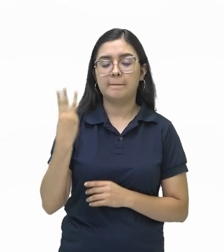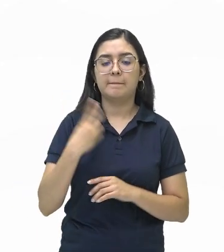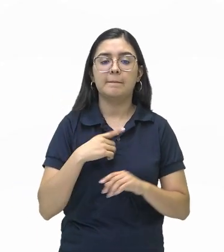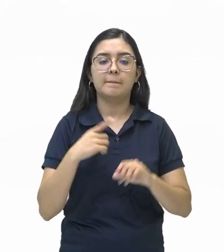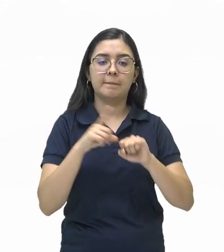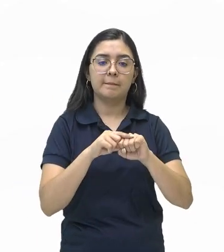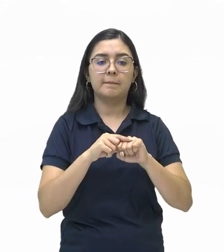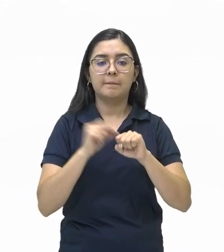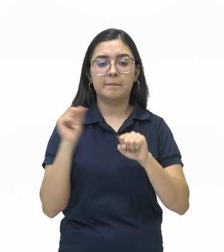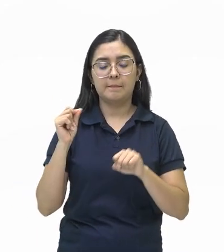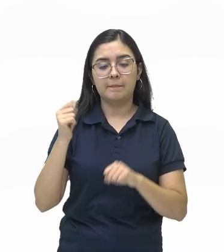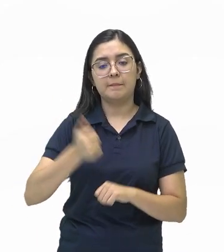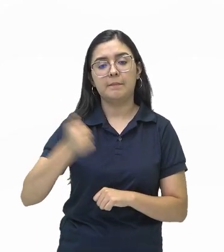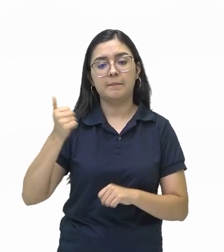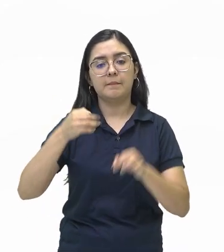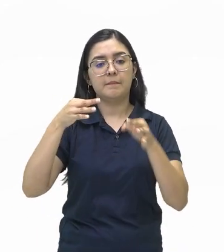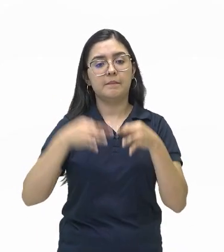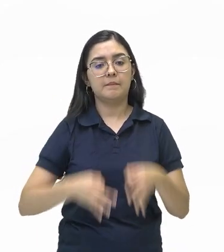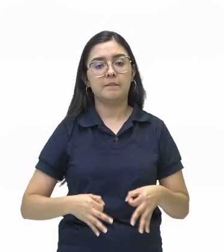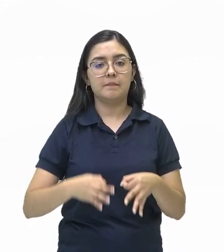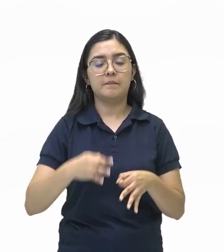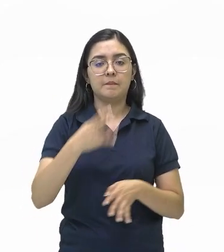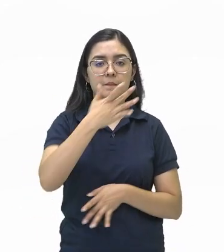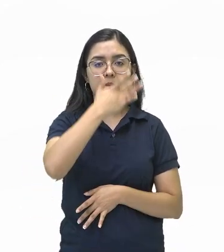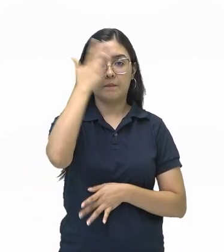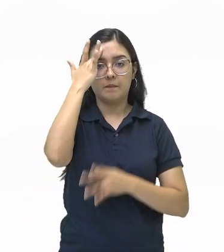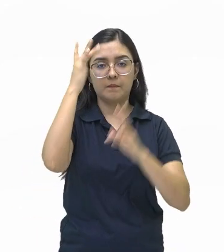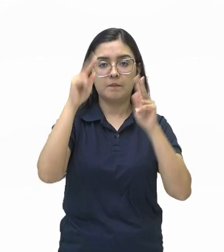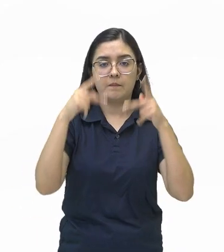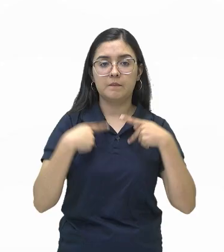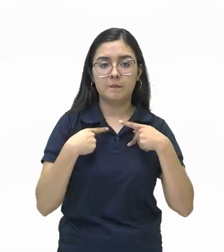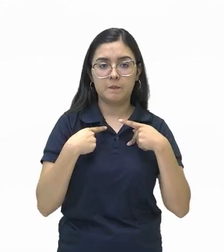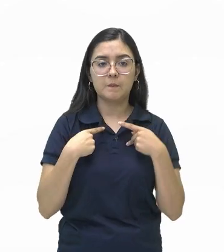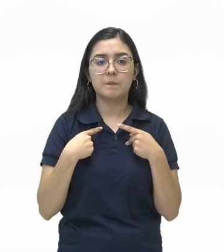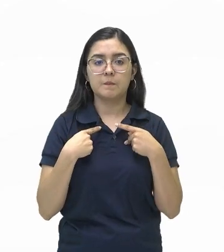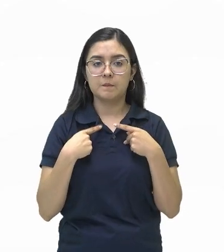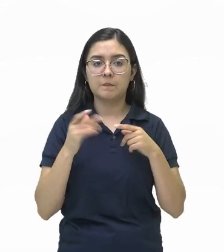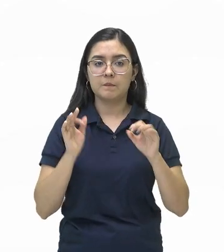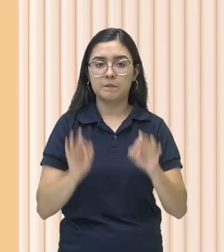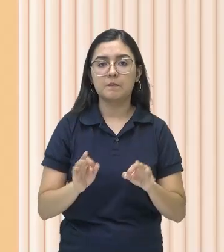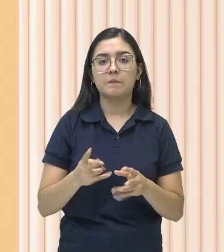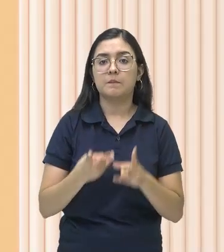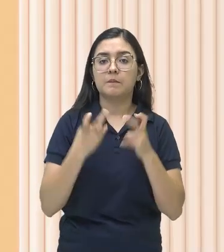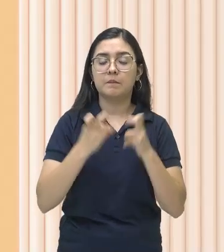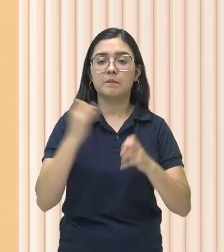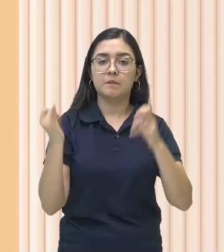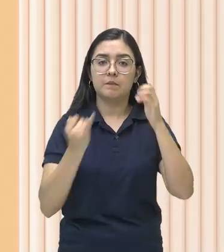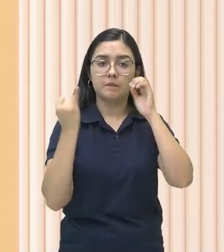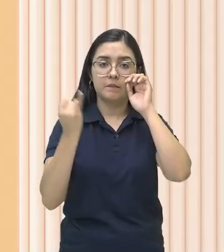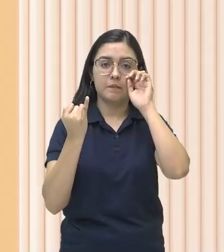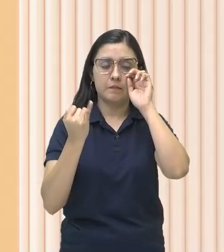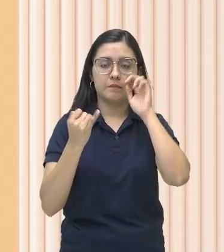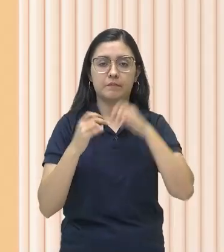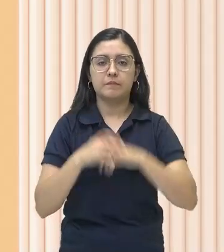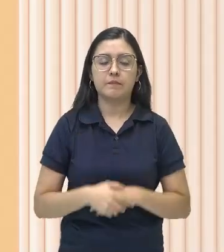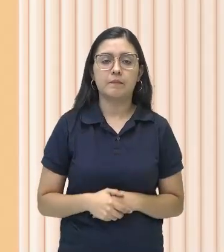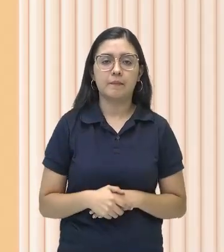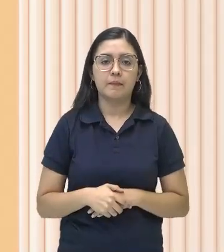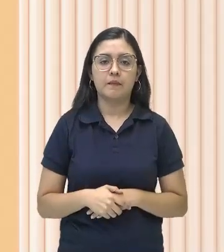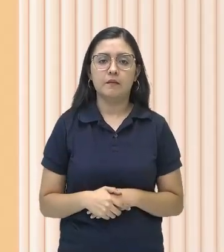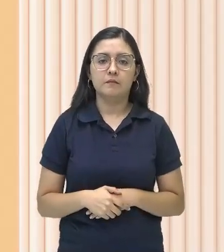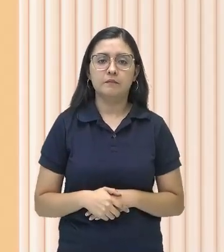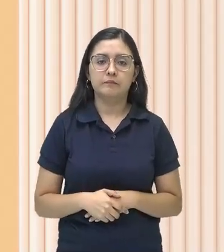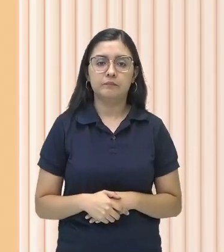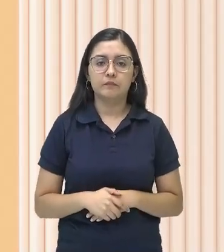a dignidade da pessoa humana. Estão vendo o quanto é importante? Estão percebendo aí o